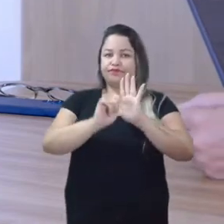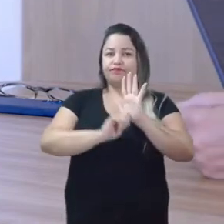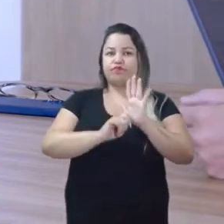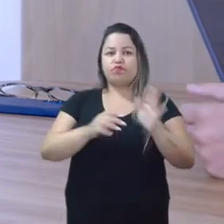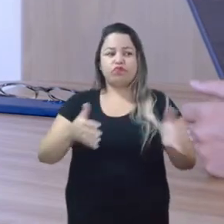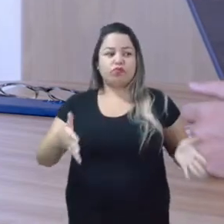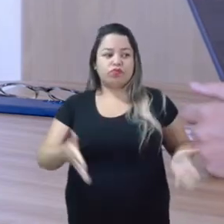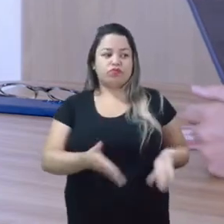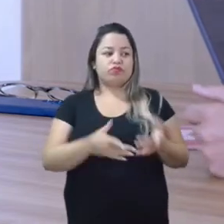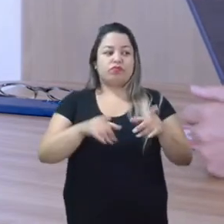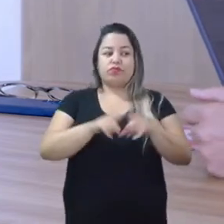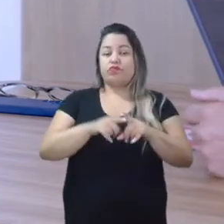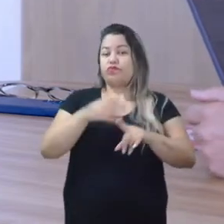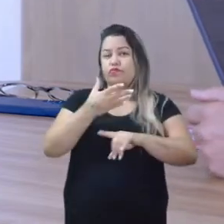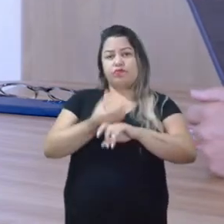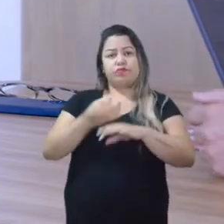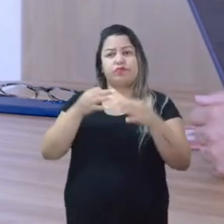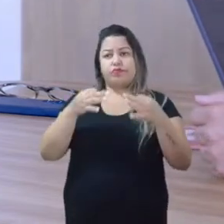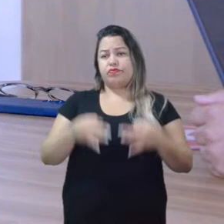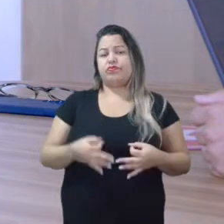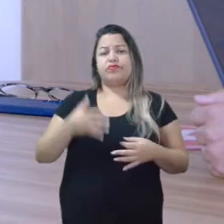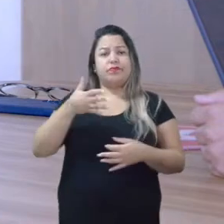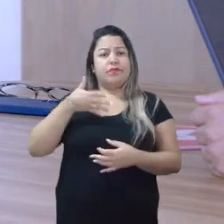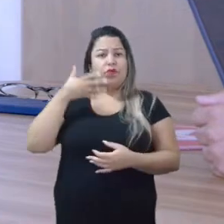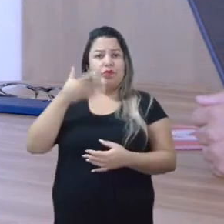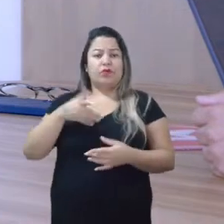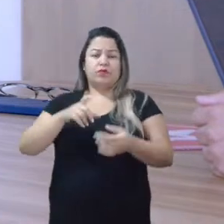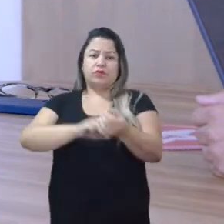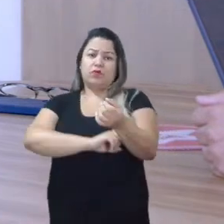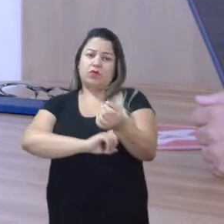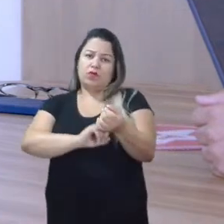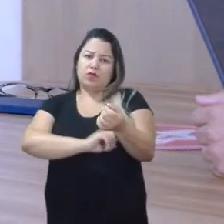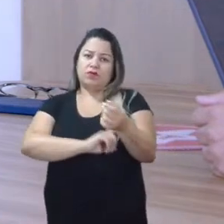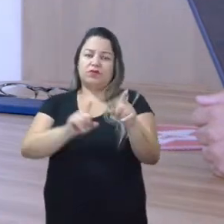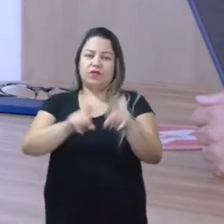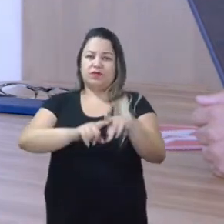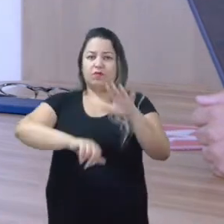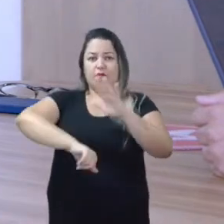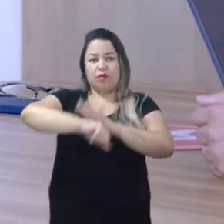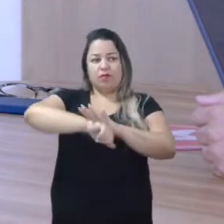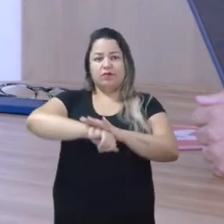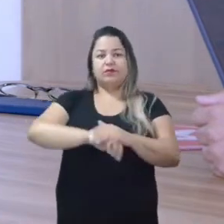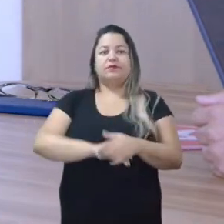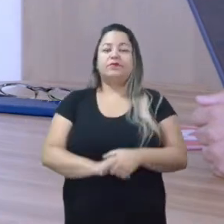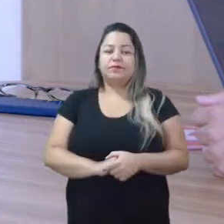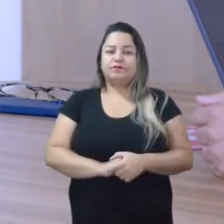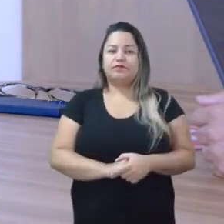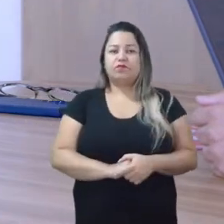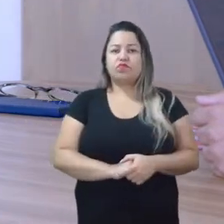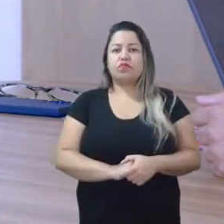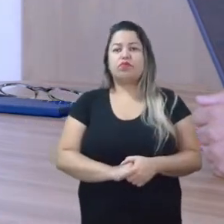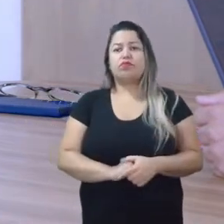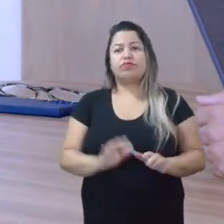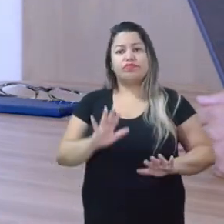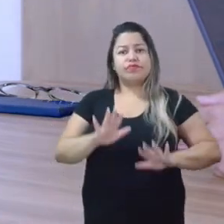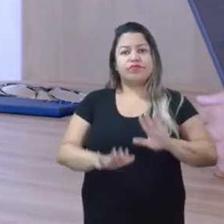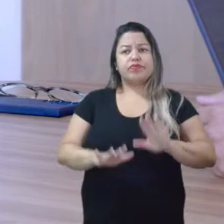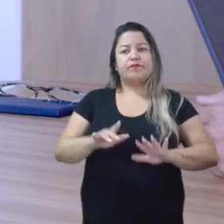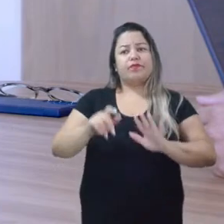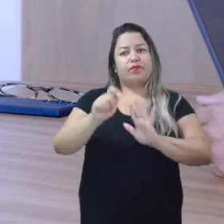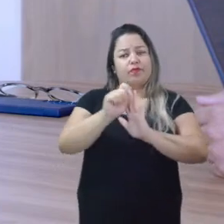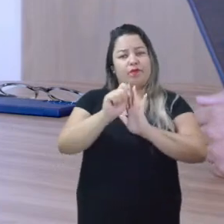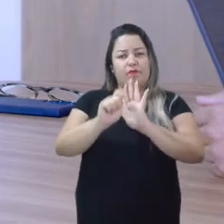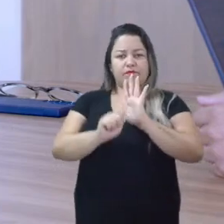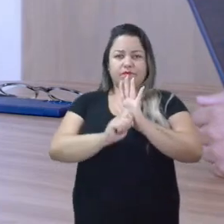não são adequados. Discurso de ódio, incitação ao crime, né? E muitas vezes esses algoritmos acabam fazendo isso por um